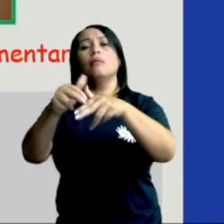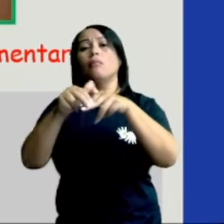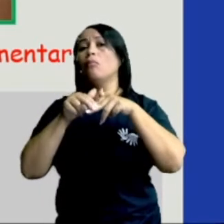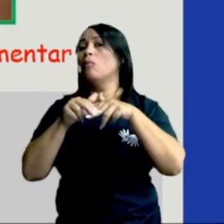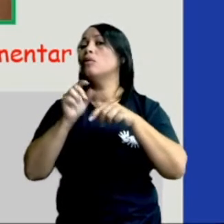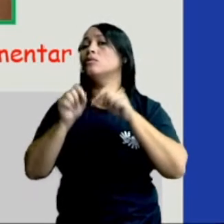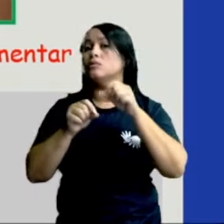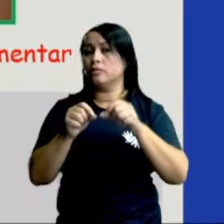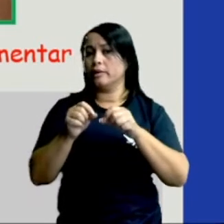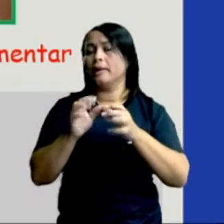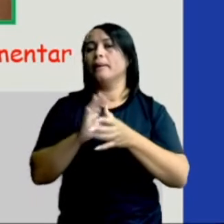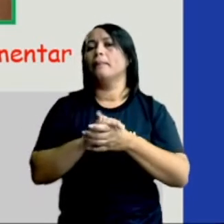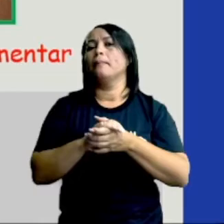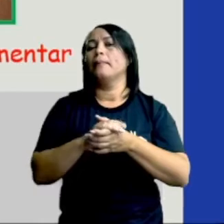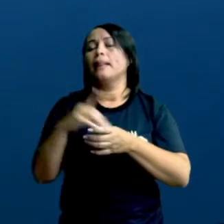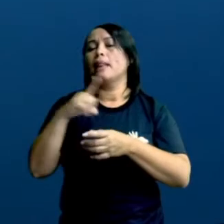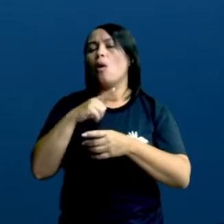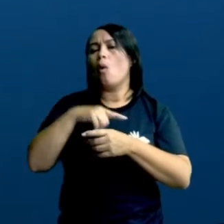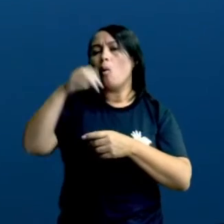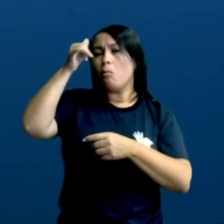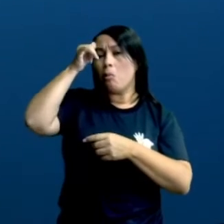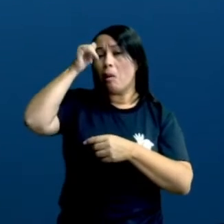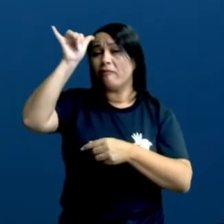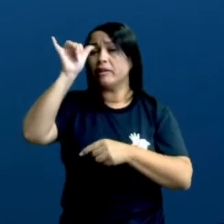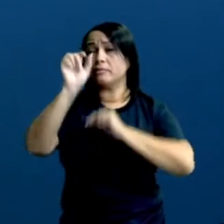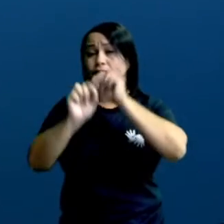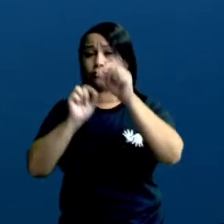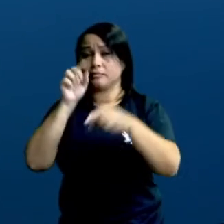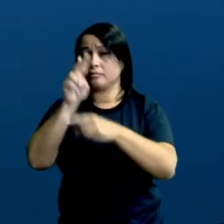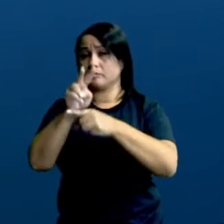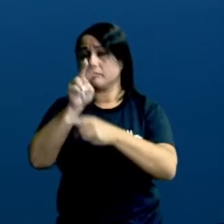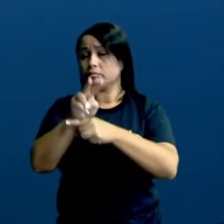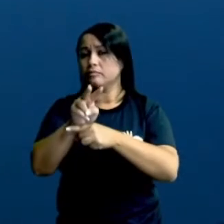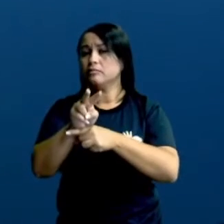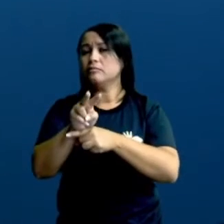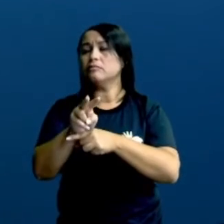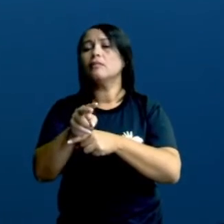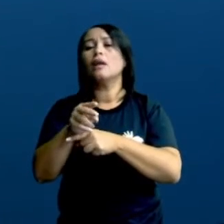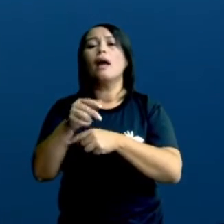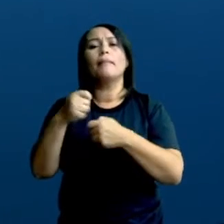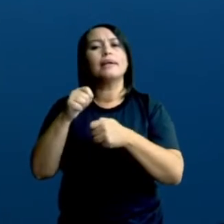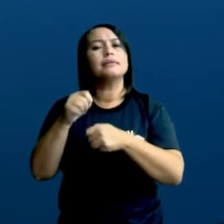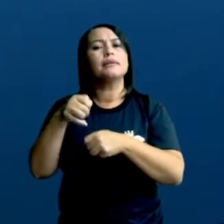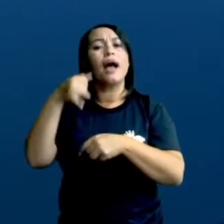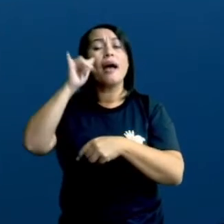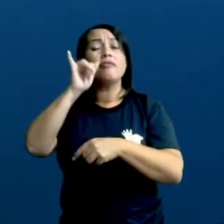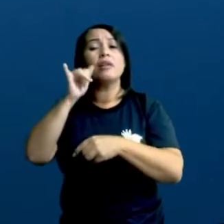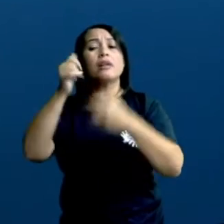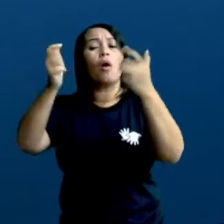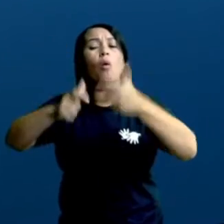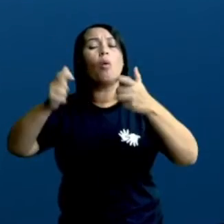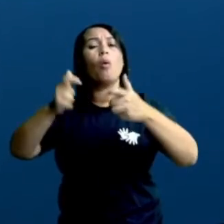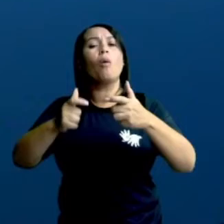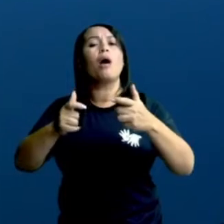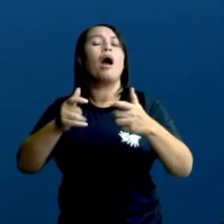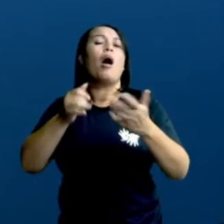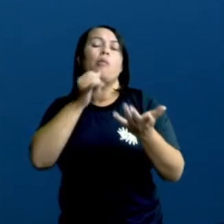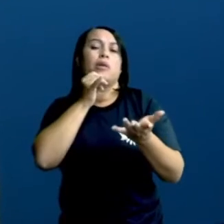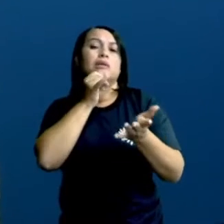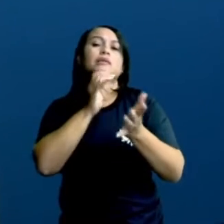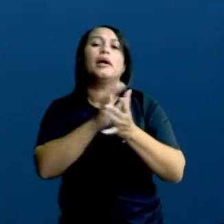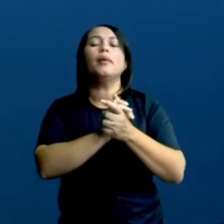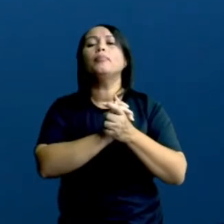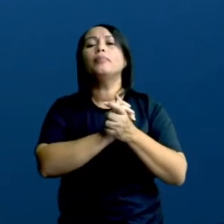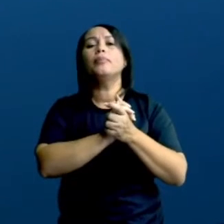a leishmaniose, como prevenção, ela apresenta que você deve evitar ambientes favoráveis ao mosquito,